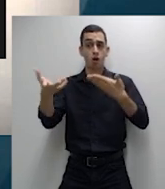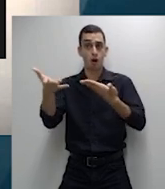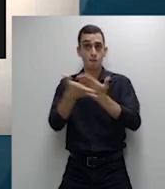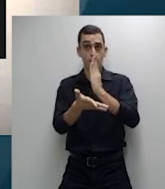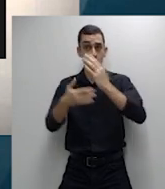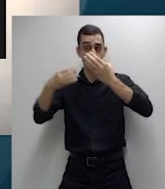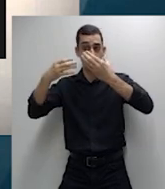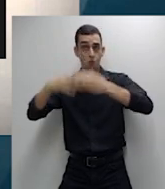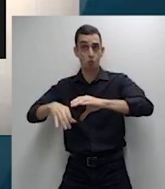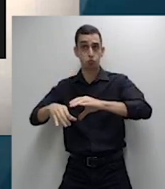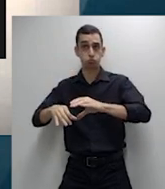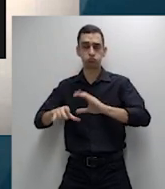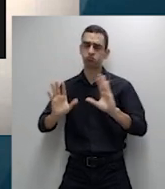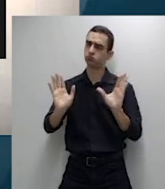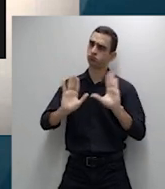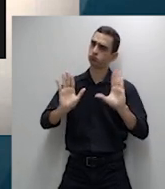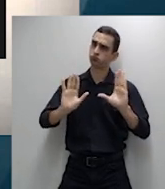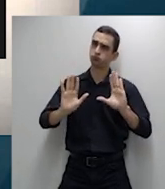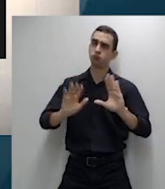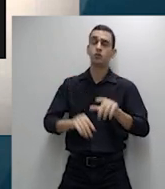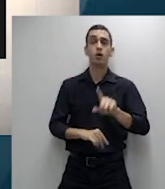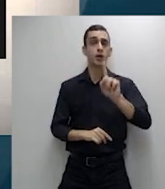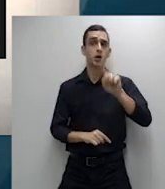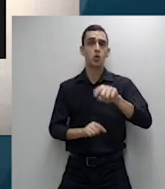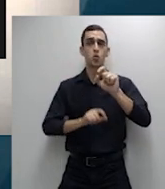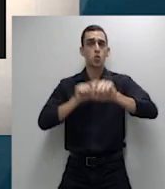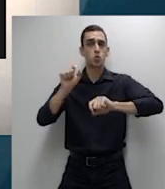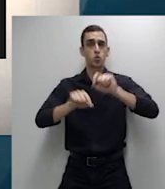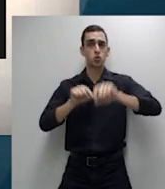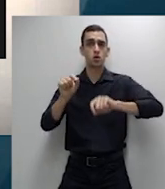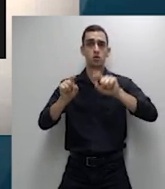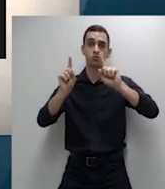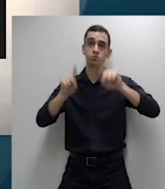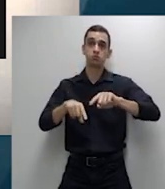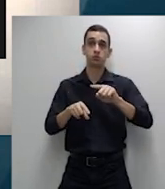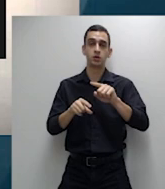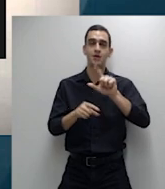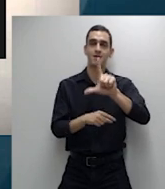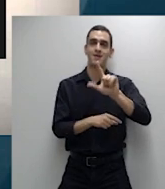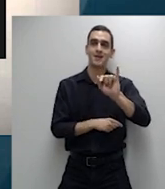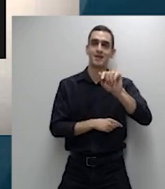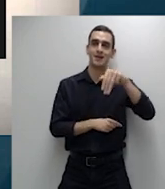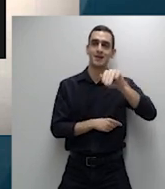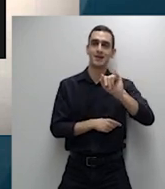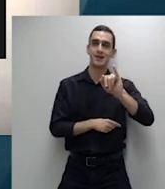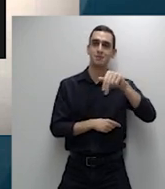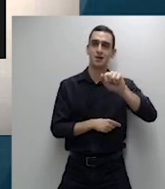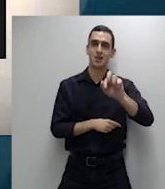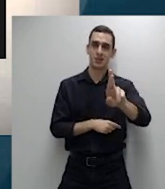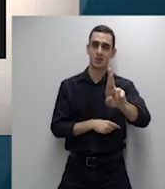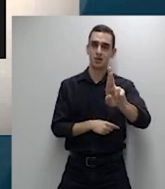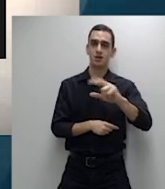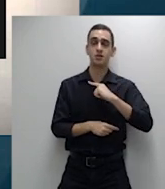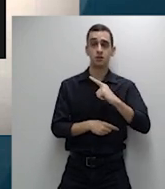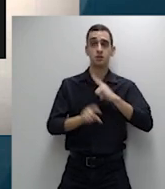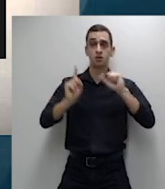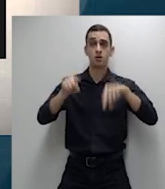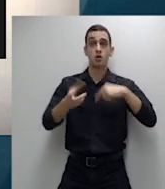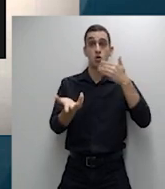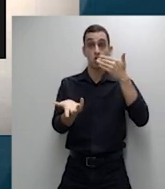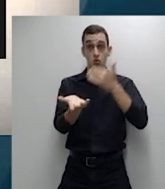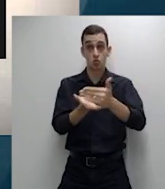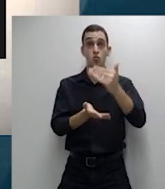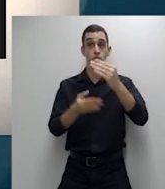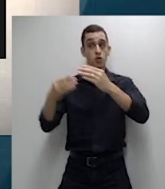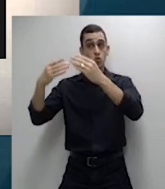né Nós temos aqui a uma concessão de uma Medida liminar ainda no início da plantação deste